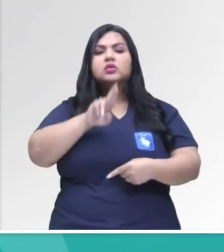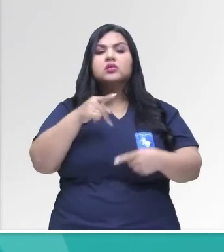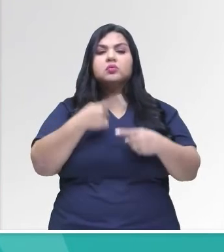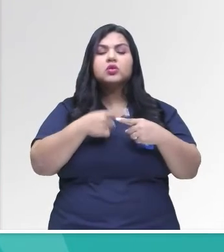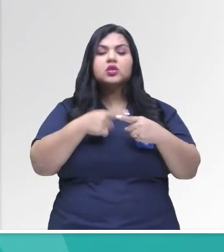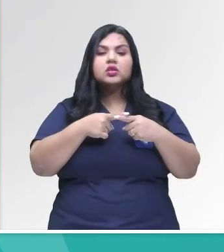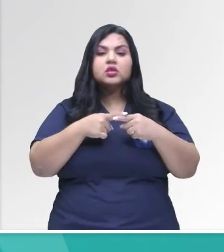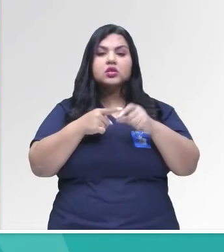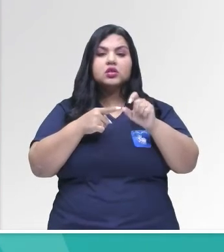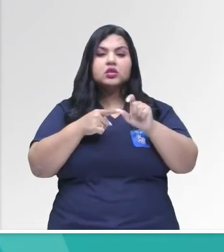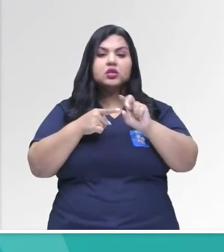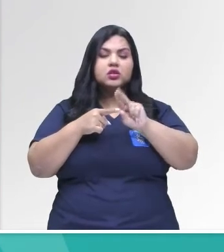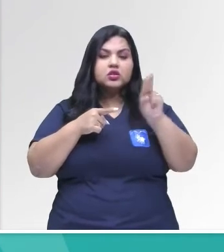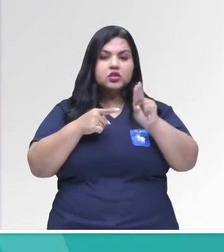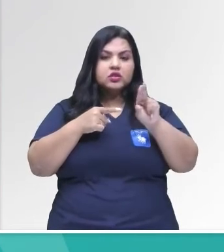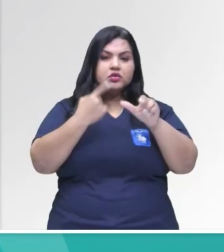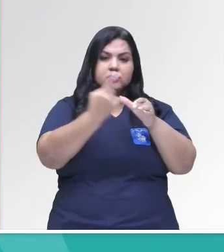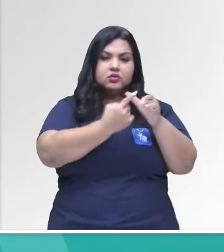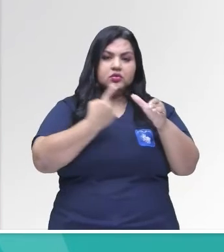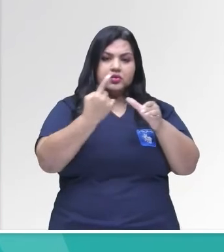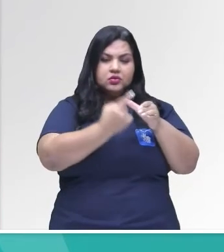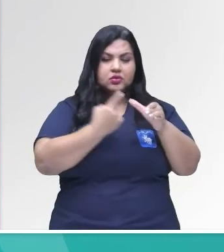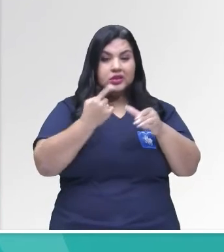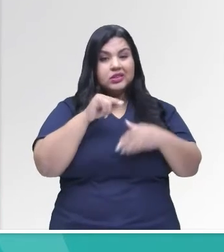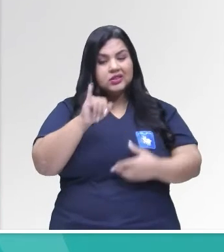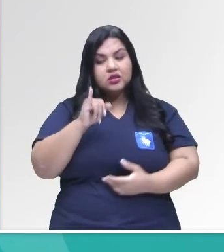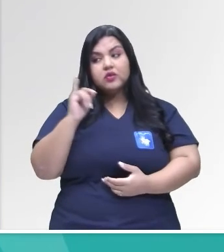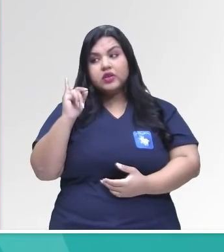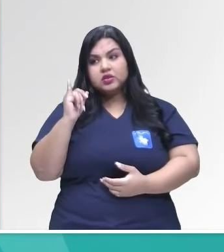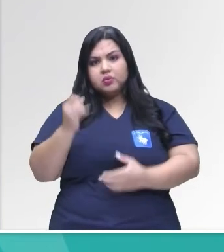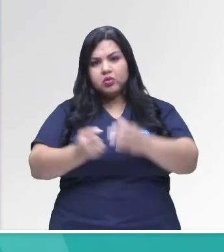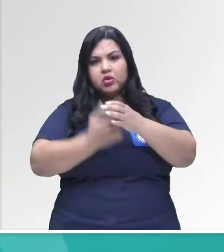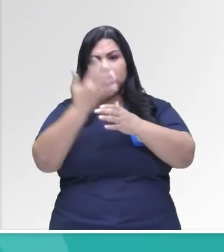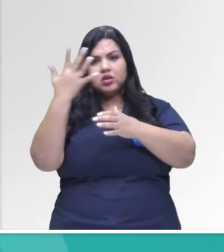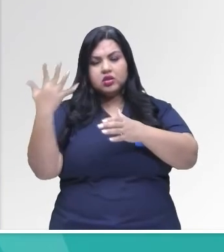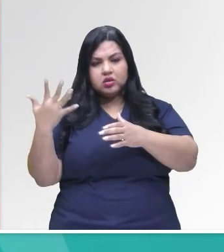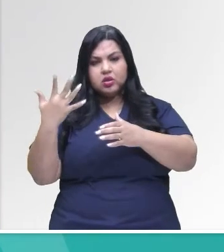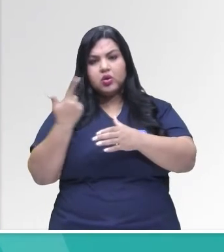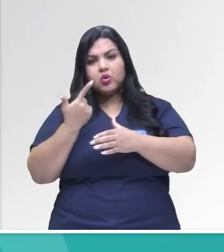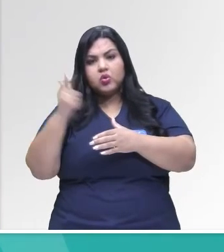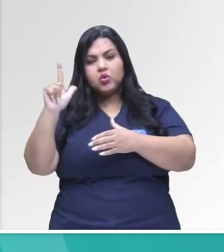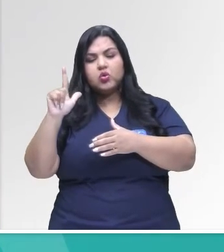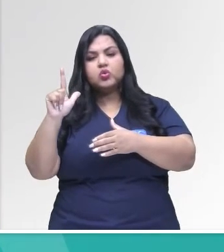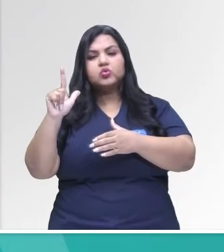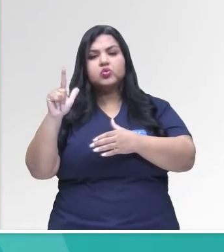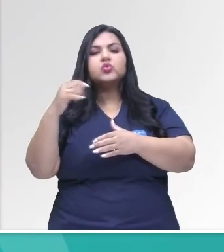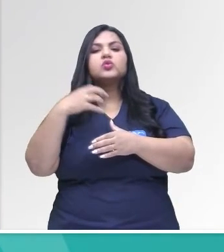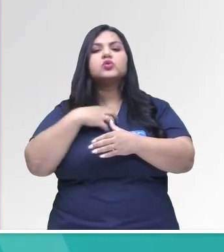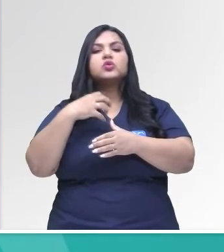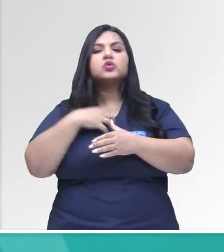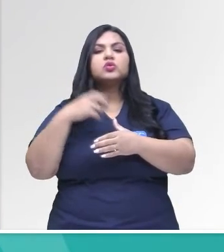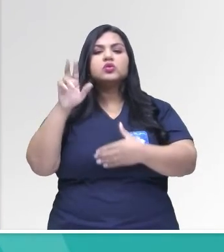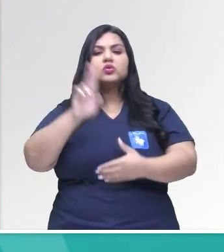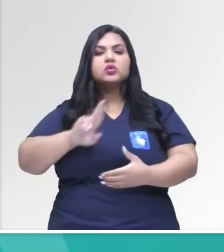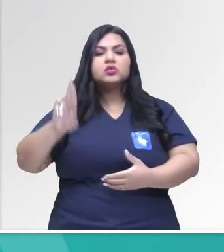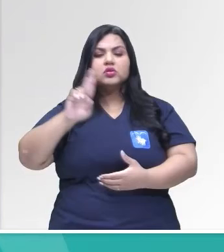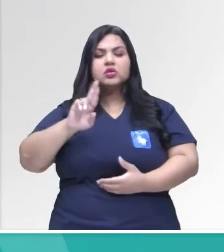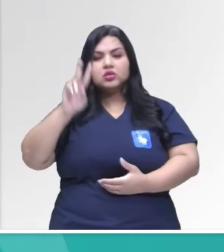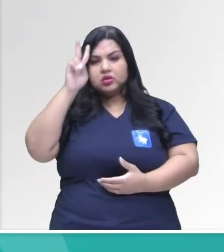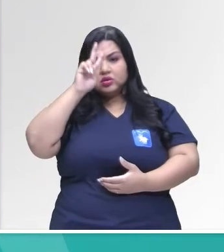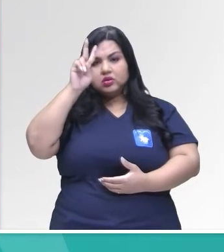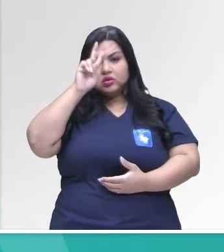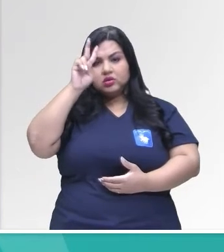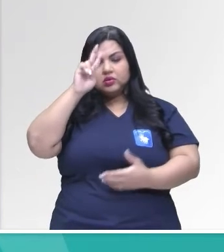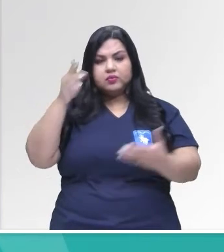sujeito está no singular. Se estivesse no plural, já é uma outra situação que vocês vão relembrar